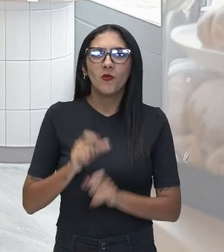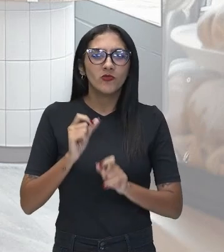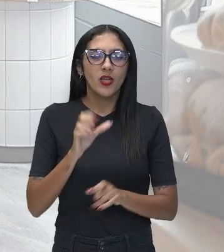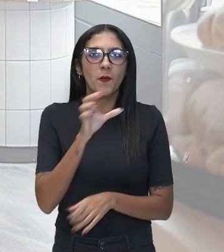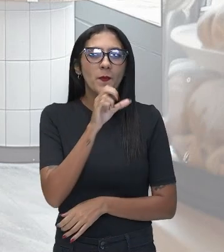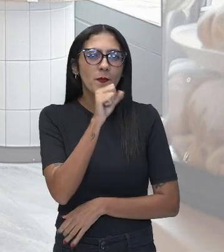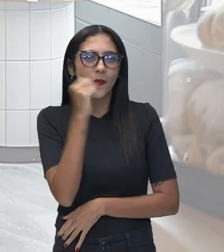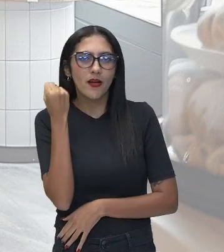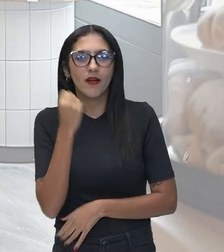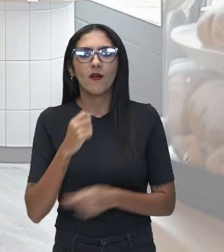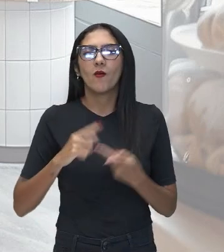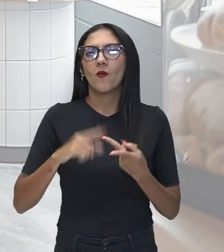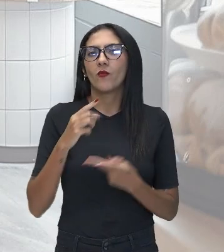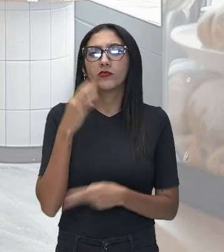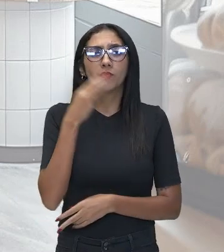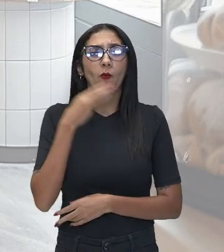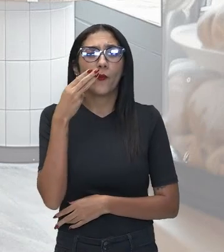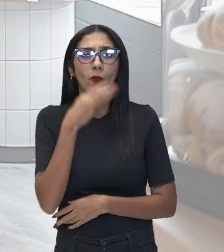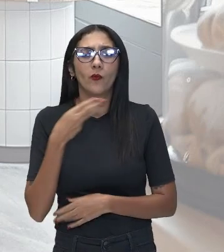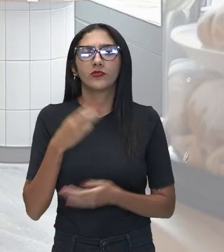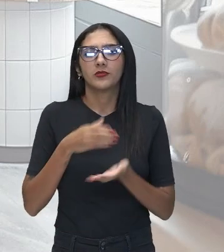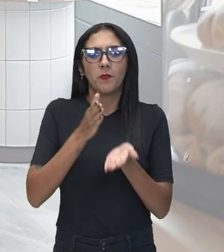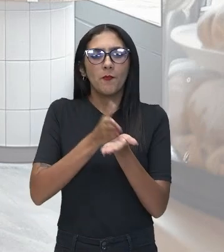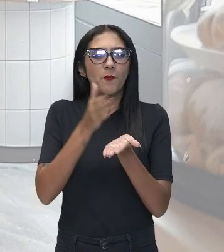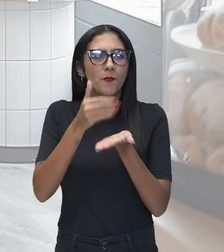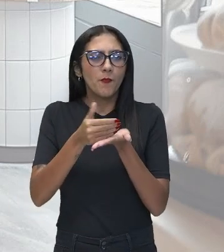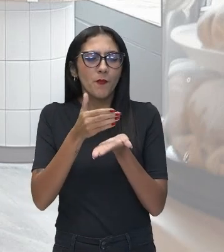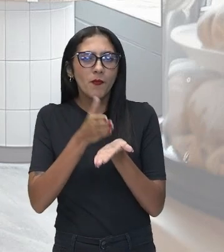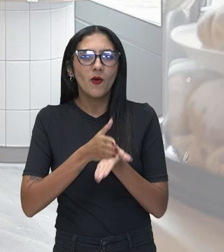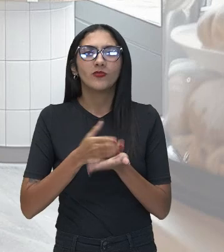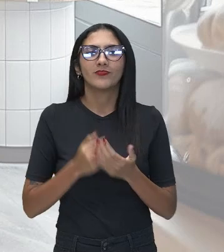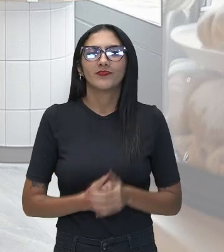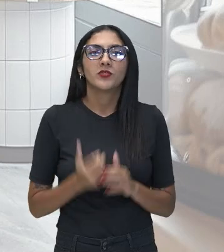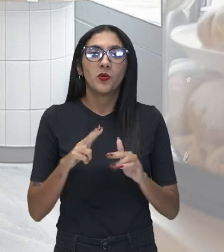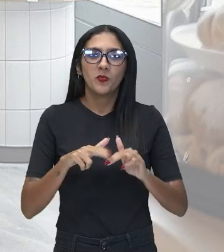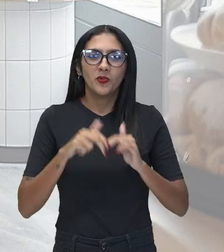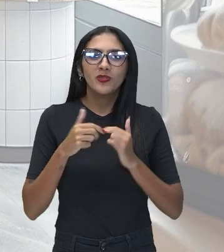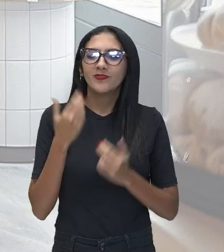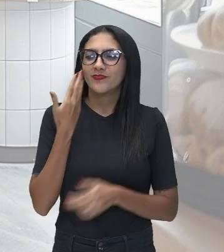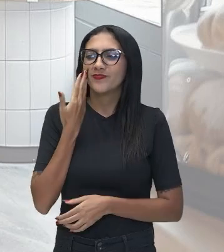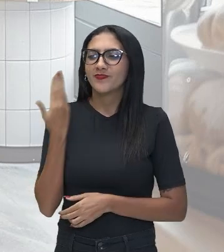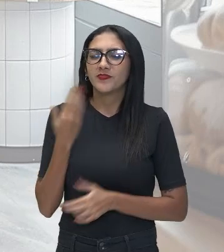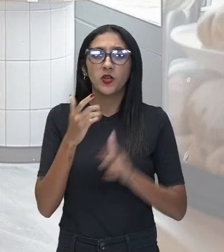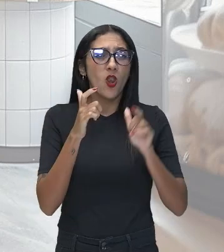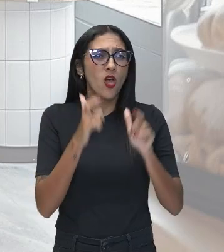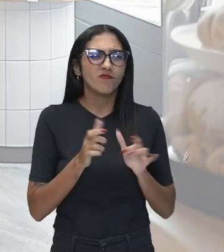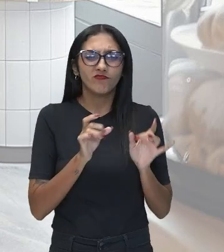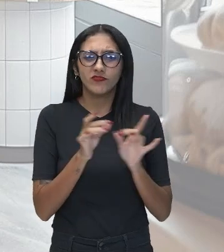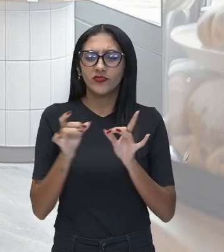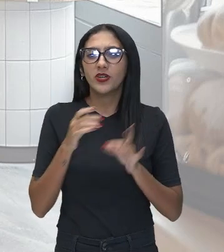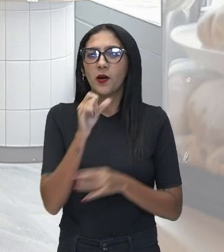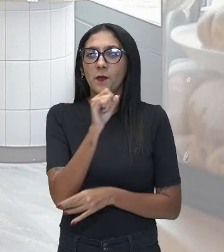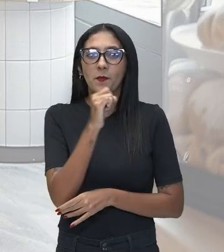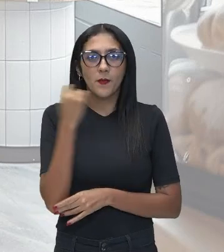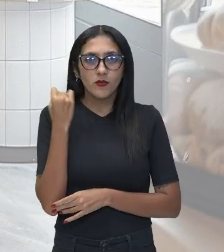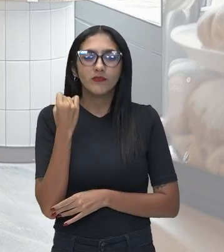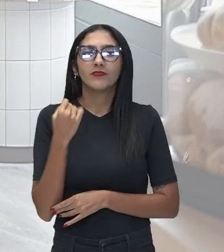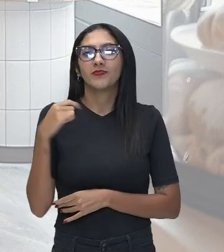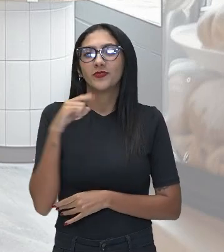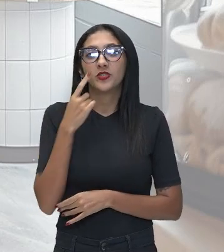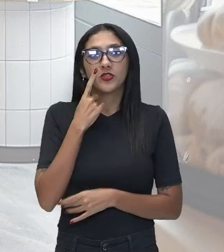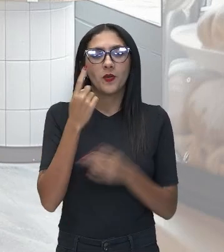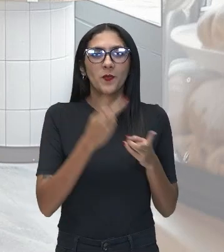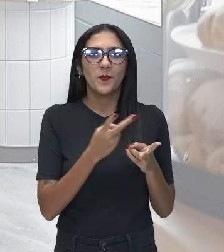os doces e os bolos. Por isso que eu trouxe aqui essa padaria para vocês verem como que a gente